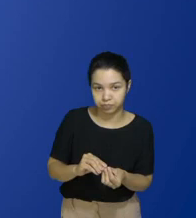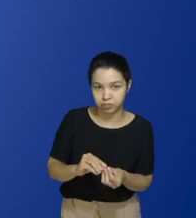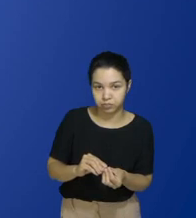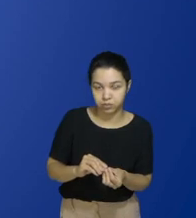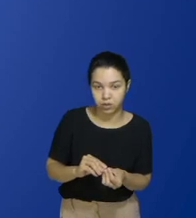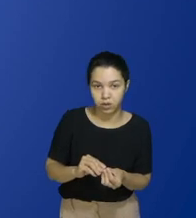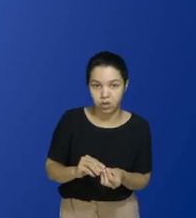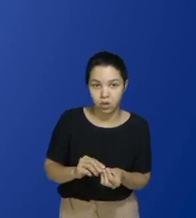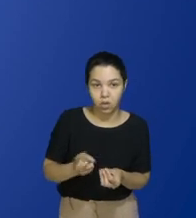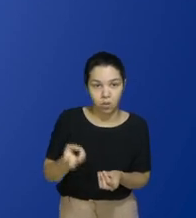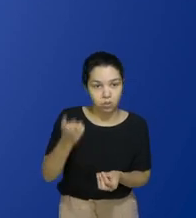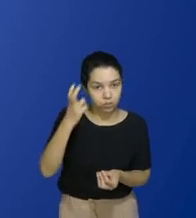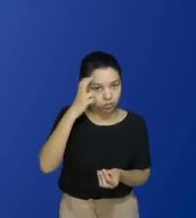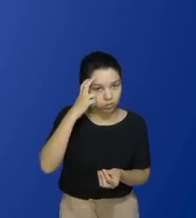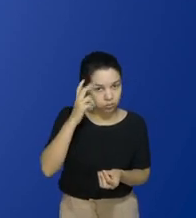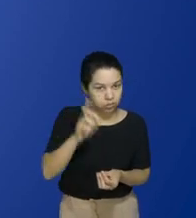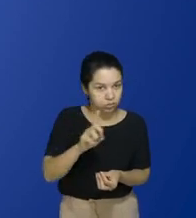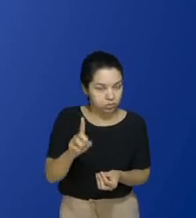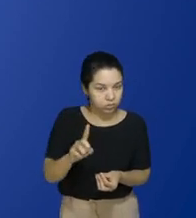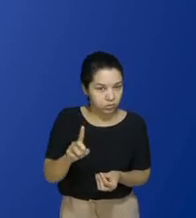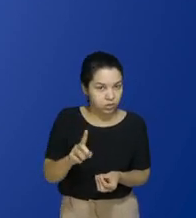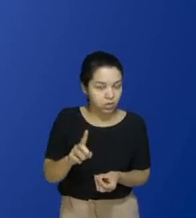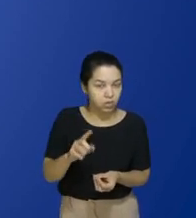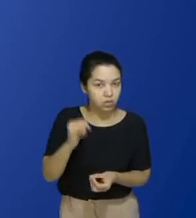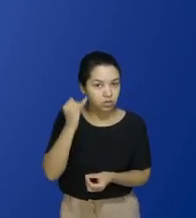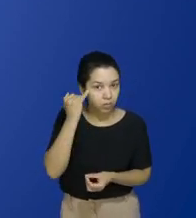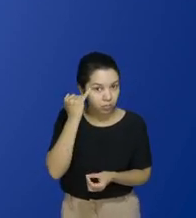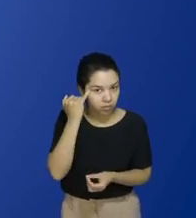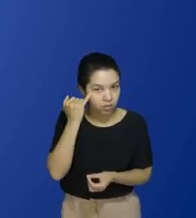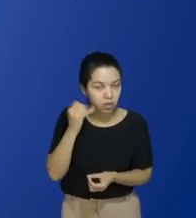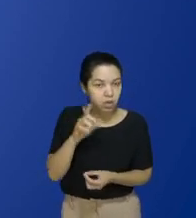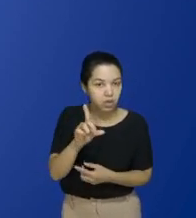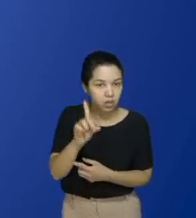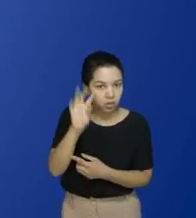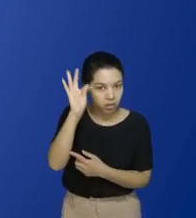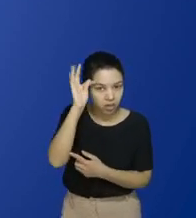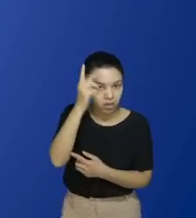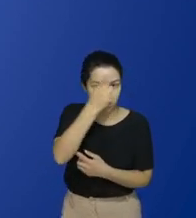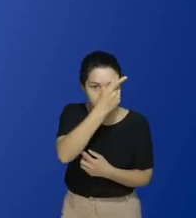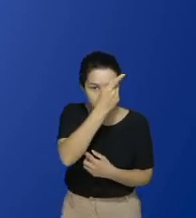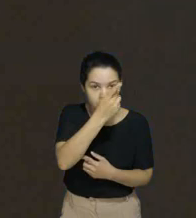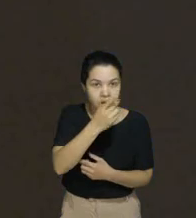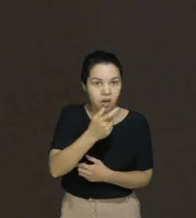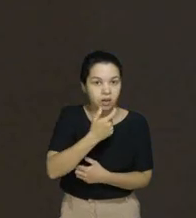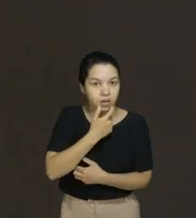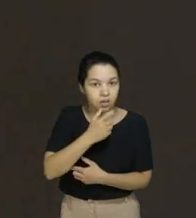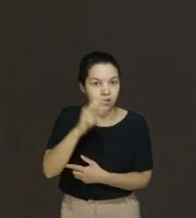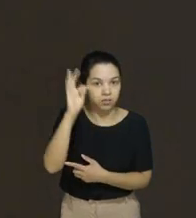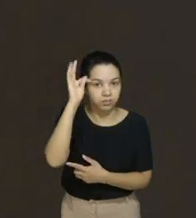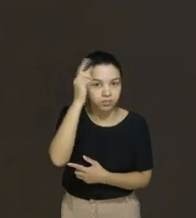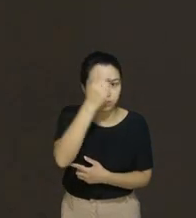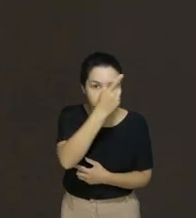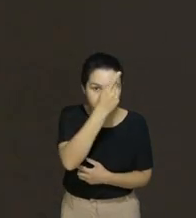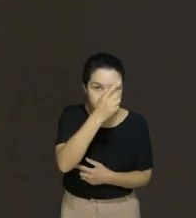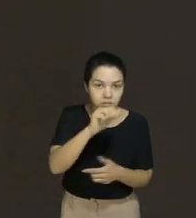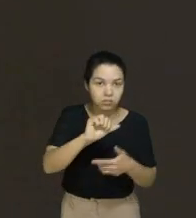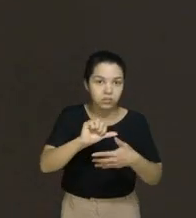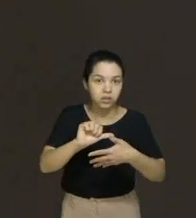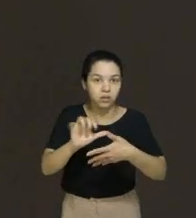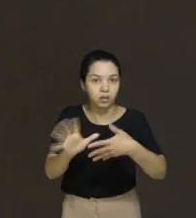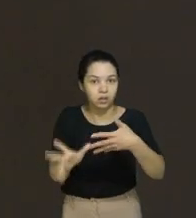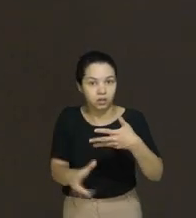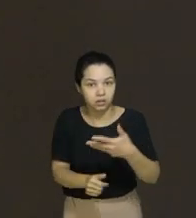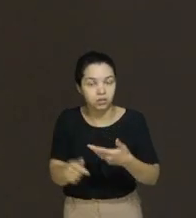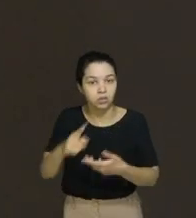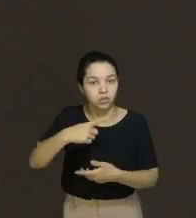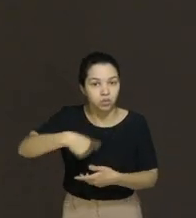cultural. O japonês tem TDAH, o alemão tem TDAH, o inglês tem TDAH, os latinos têm TDAH. Então, é